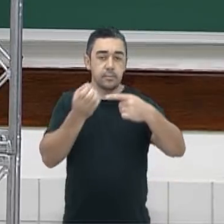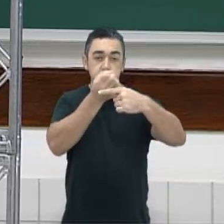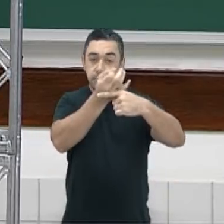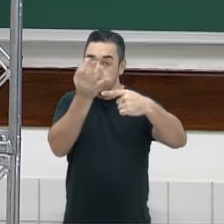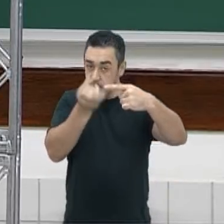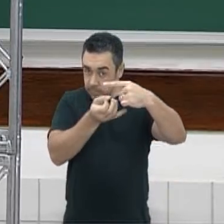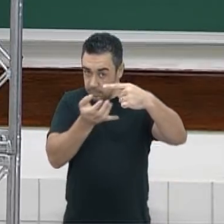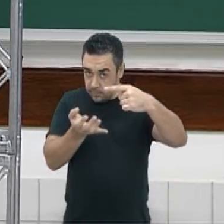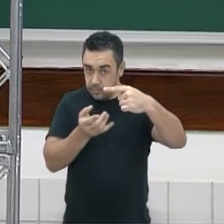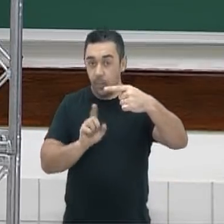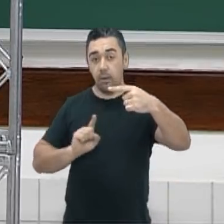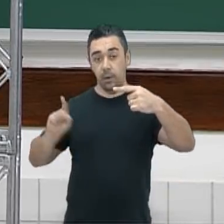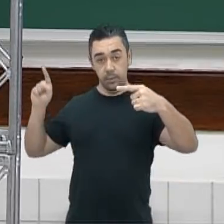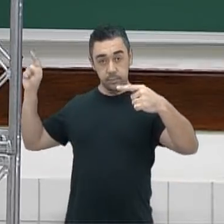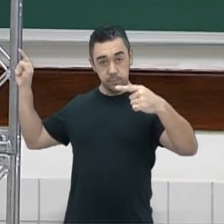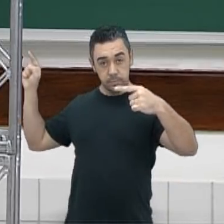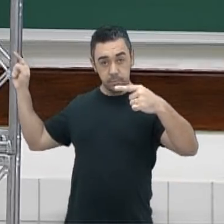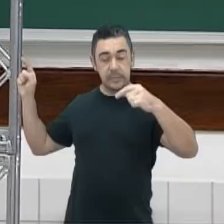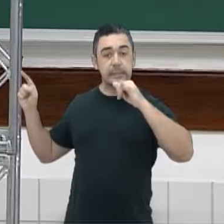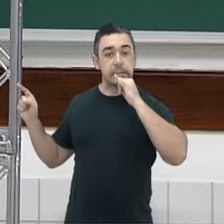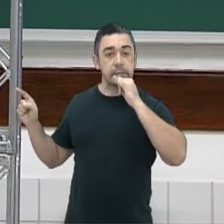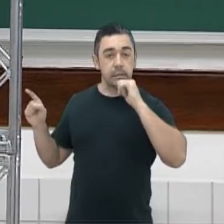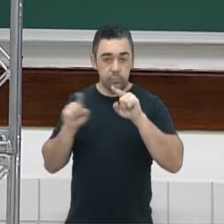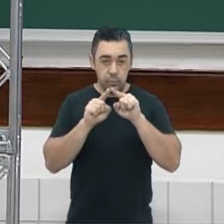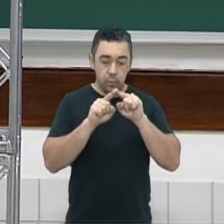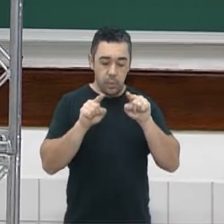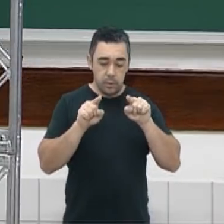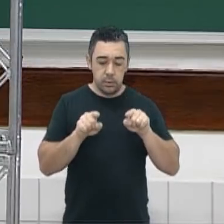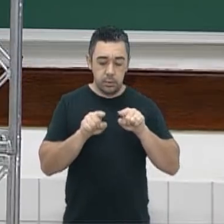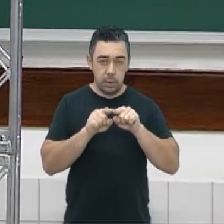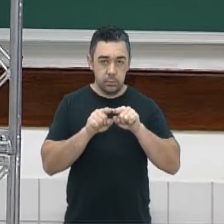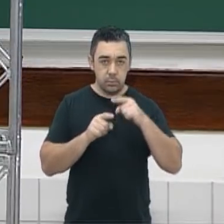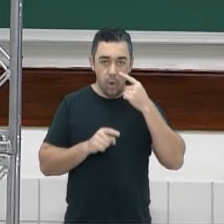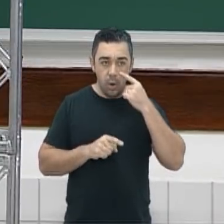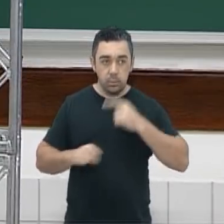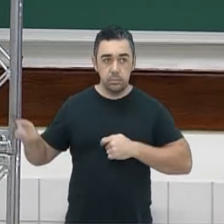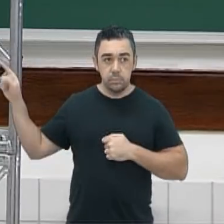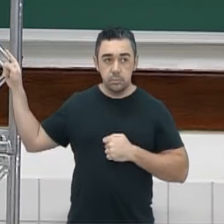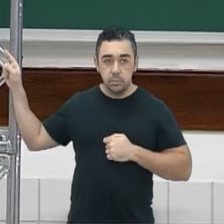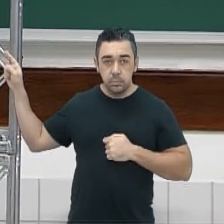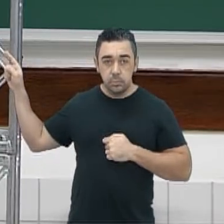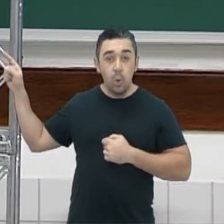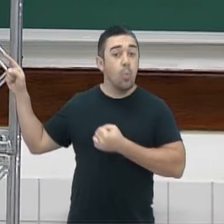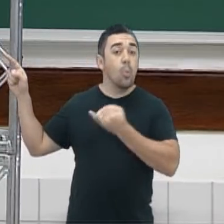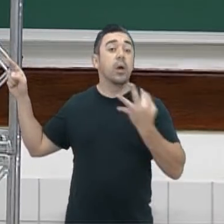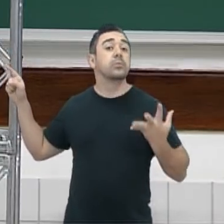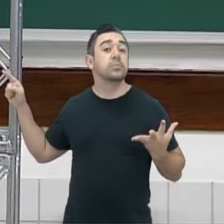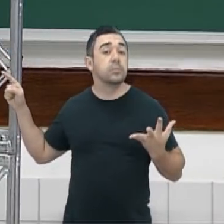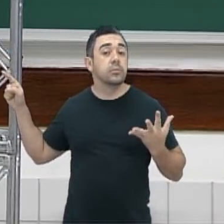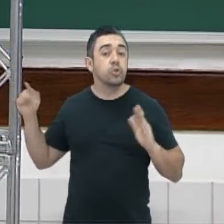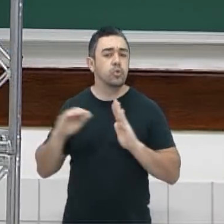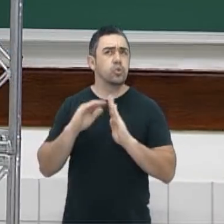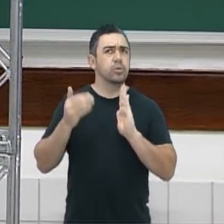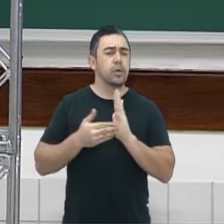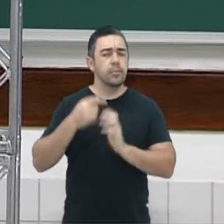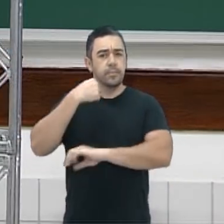que aquela peça, por exemplo, o quadrado, aquela peça valia do inteiro. Bom, então eu